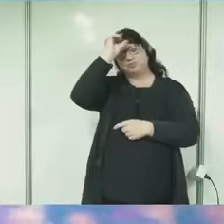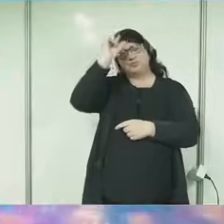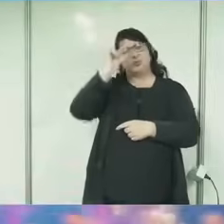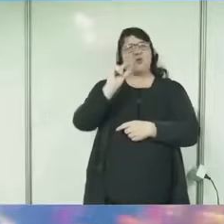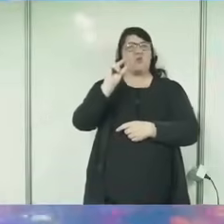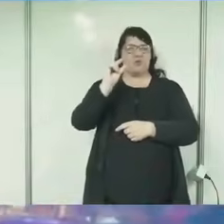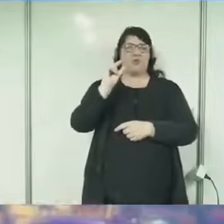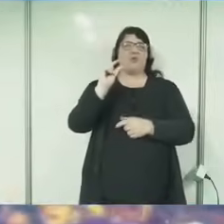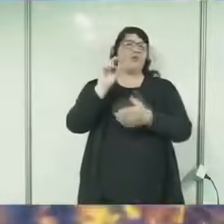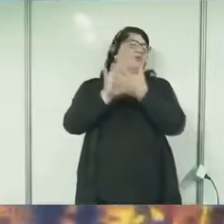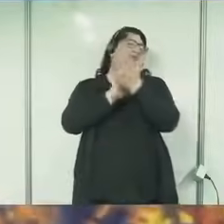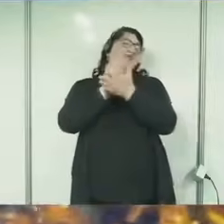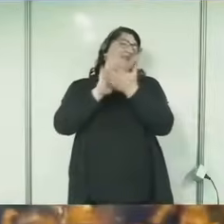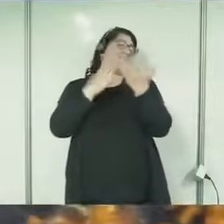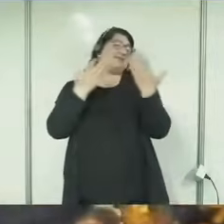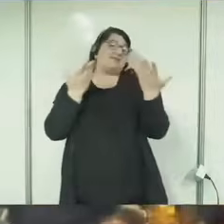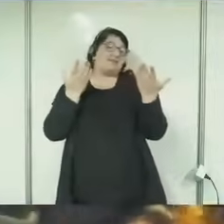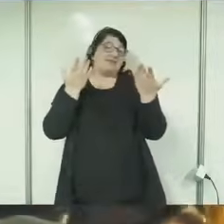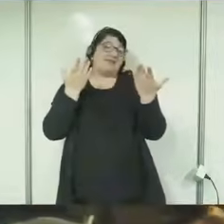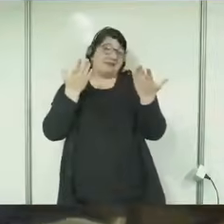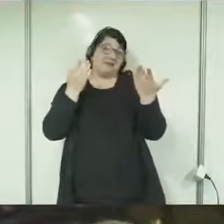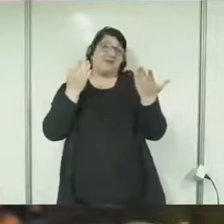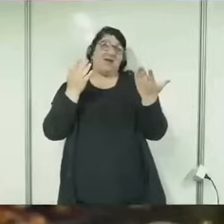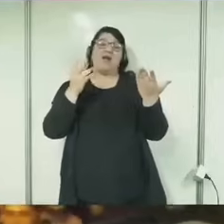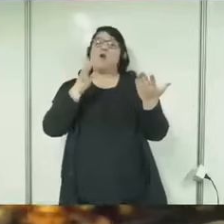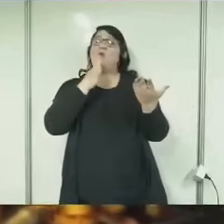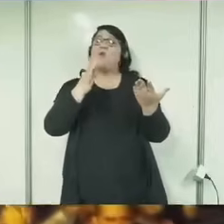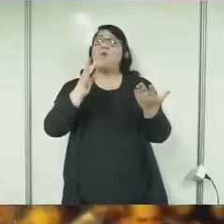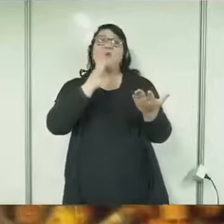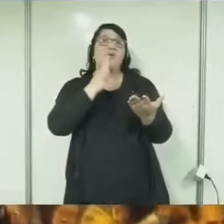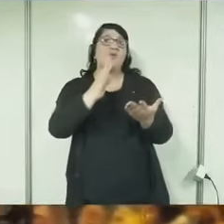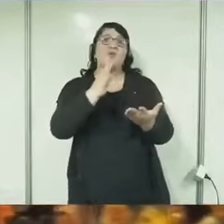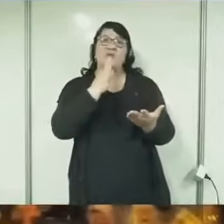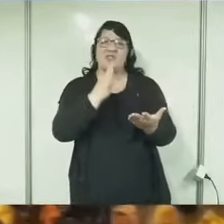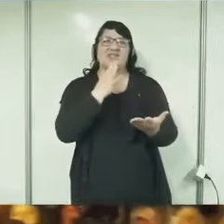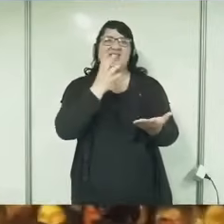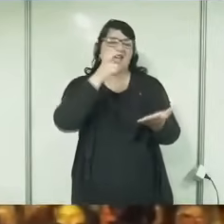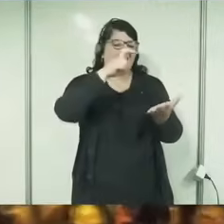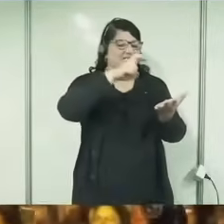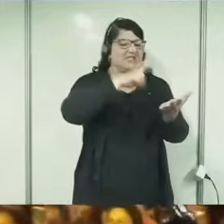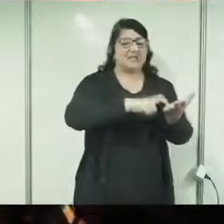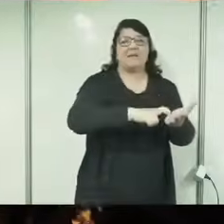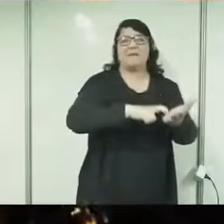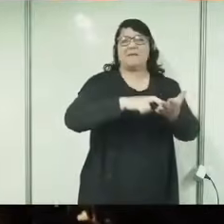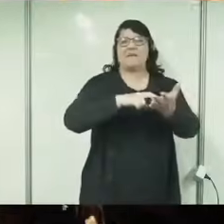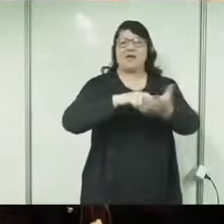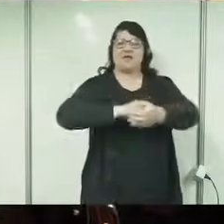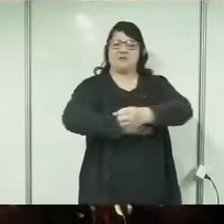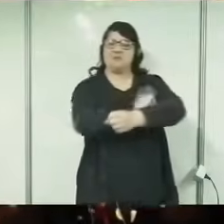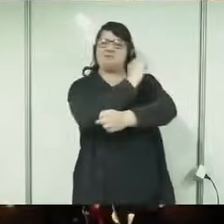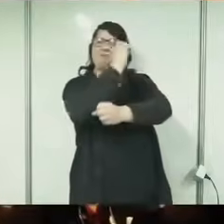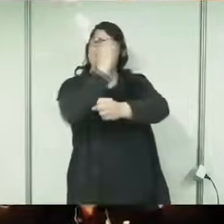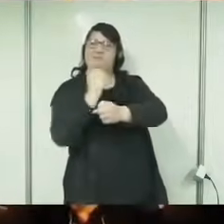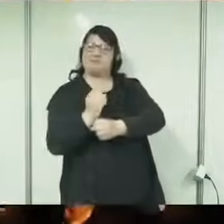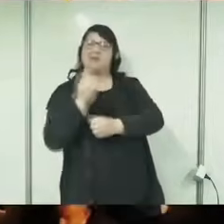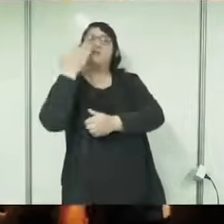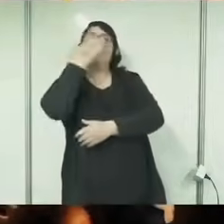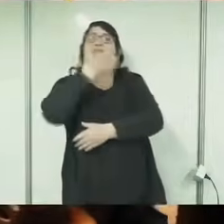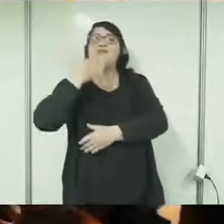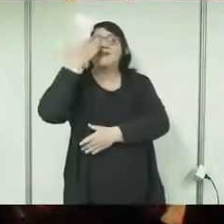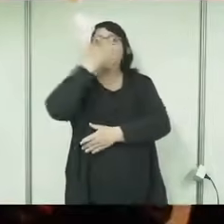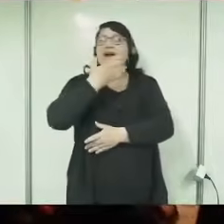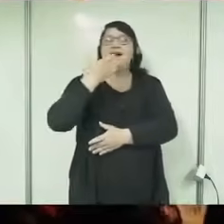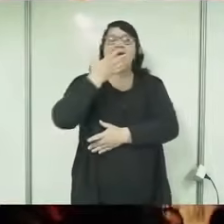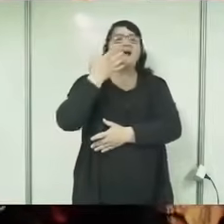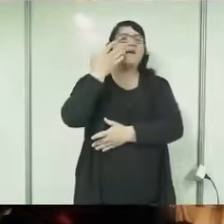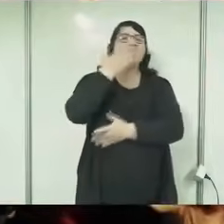Conhecer as manhas e as manhãs, o sabor das massas e das maçãs. É